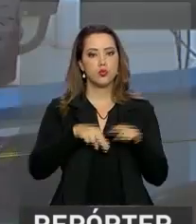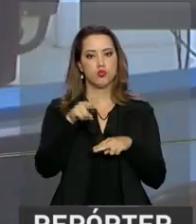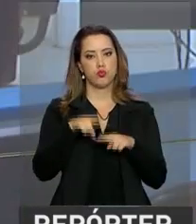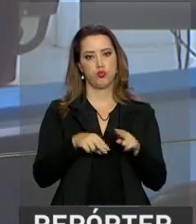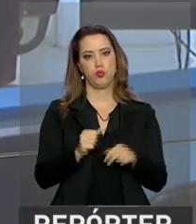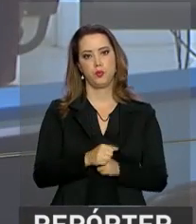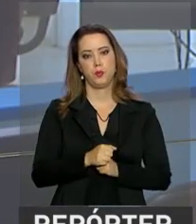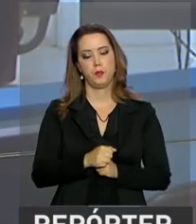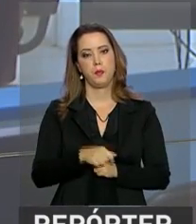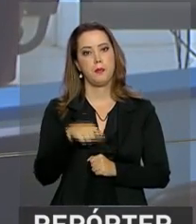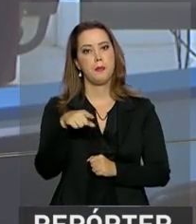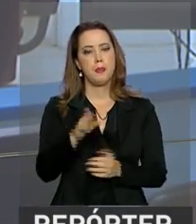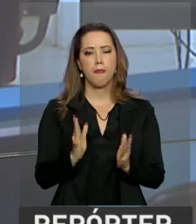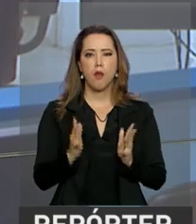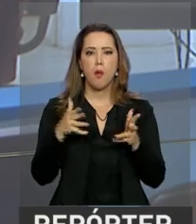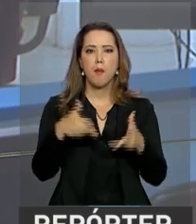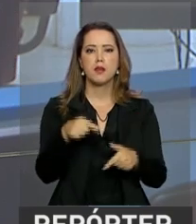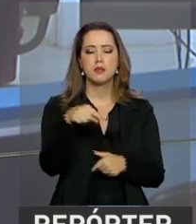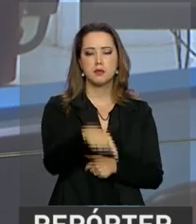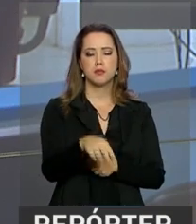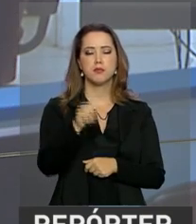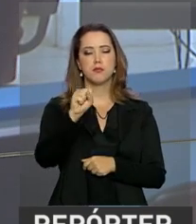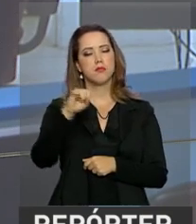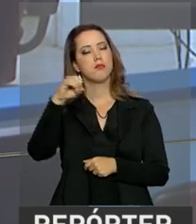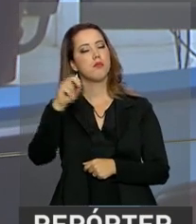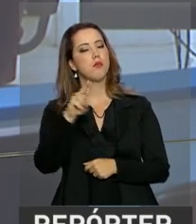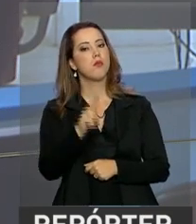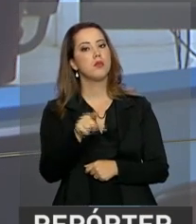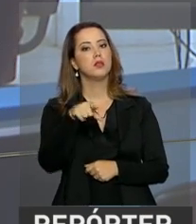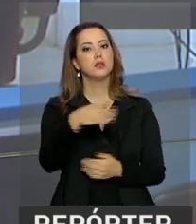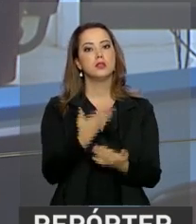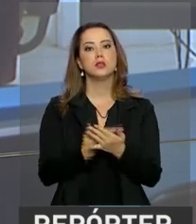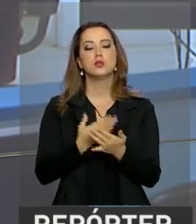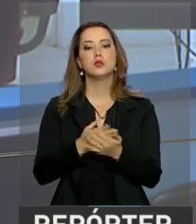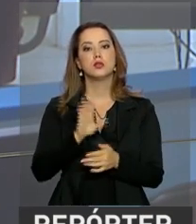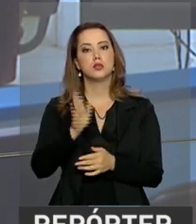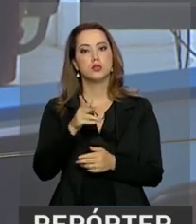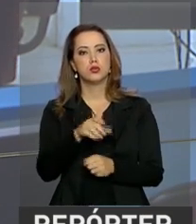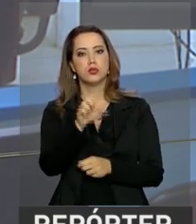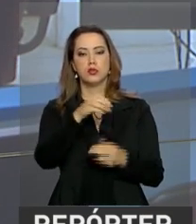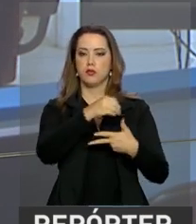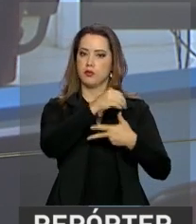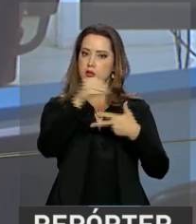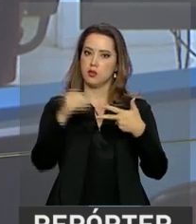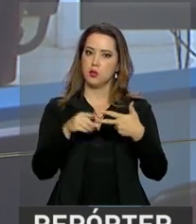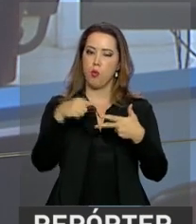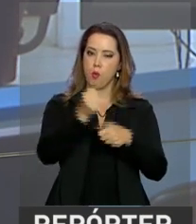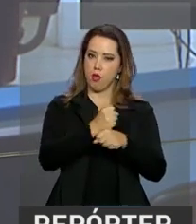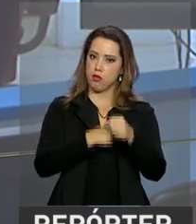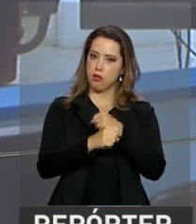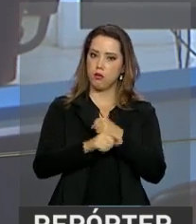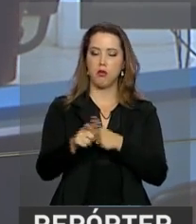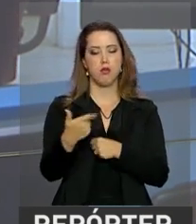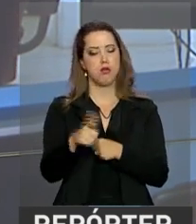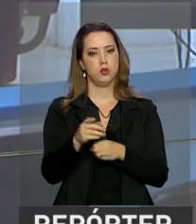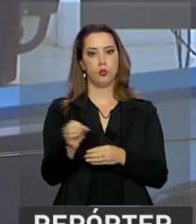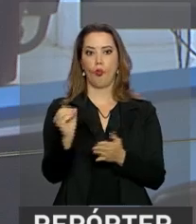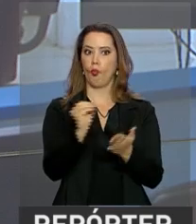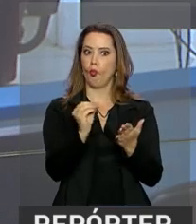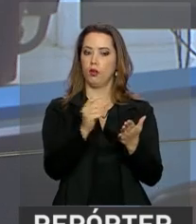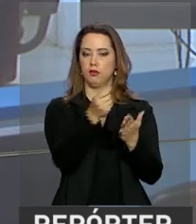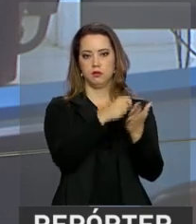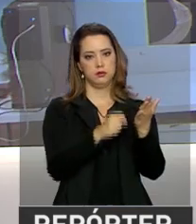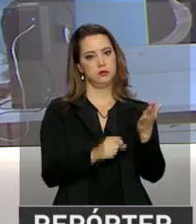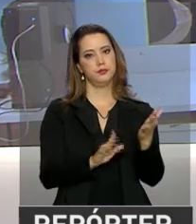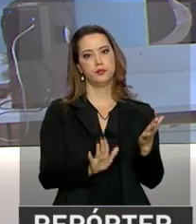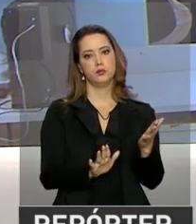Julho participaram desta seleção do cisu Os estudantes que fizeram o ENEM de 2015 e Não tiraram zero na